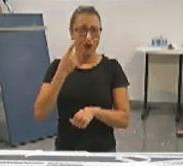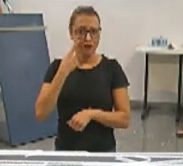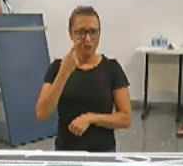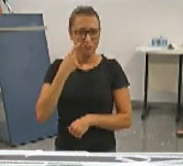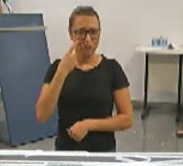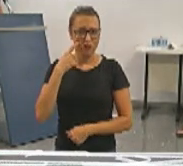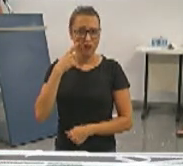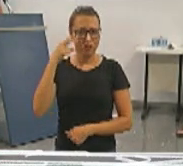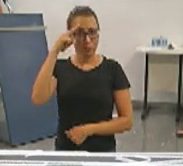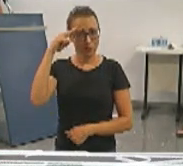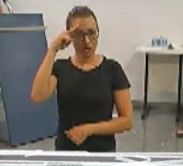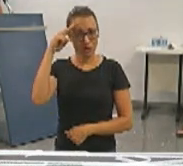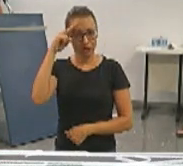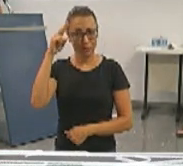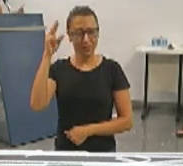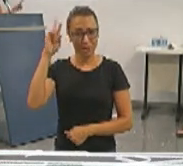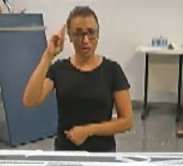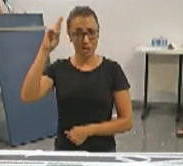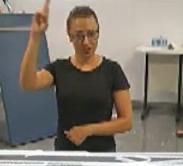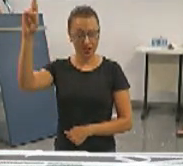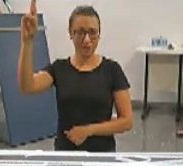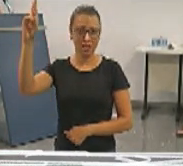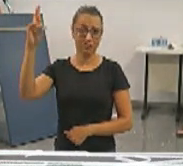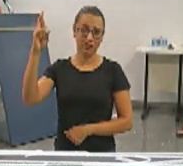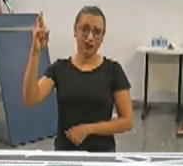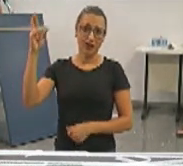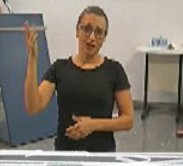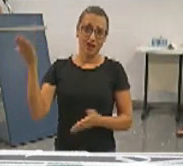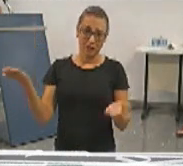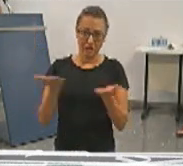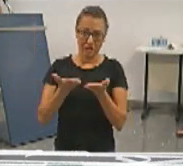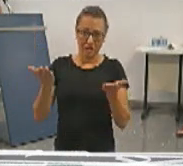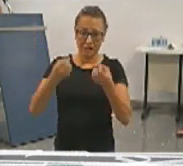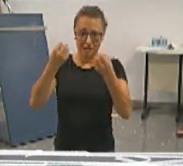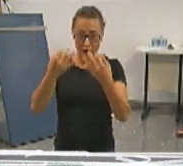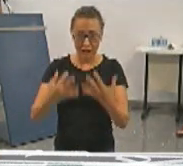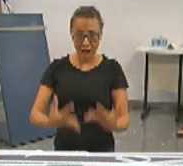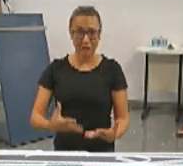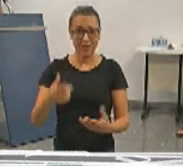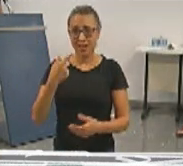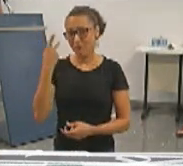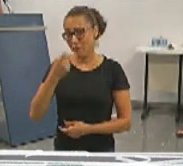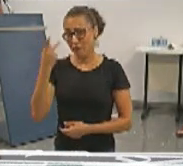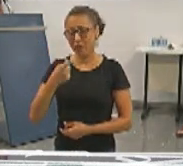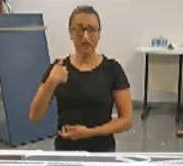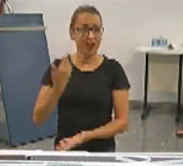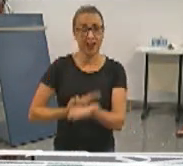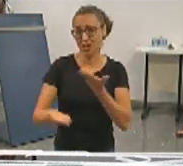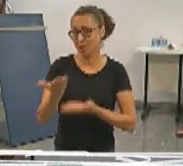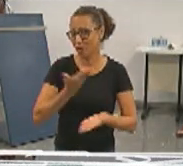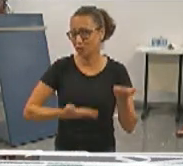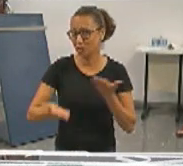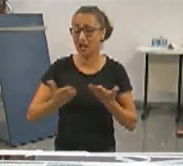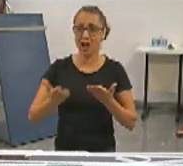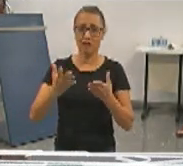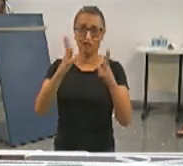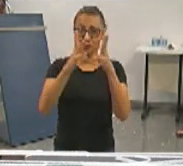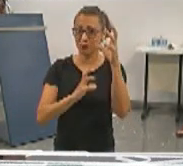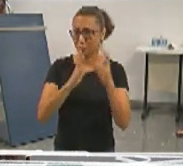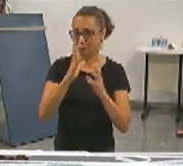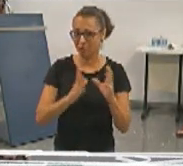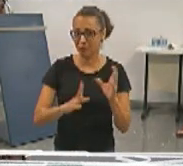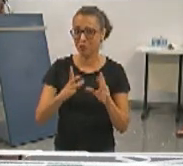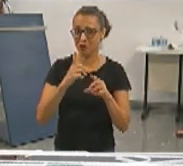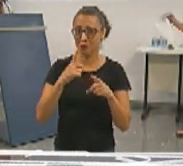que foi chefe de gabinete da atual gestão, dizer que ele não mediava os conflitos entre